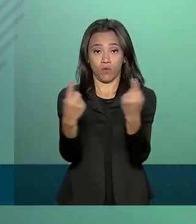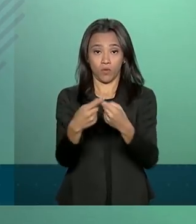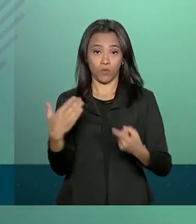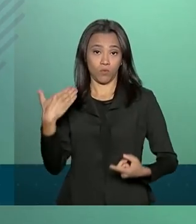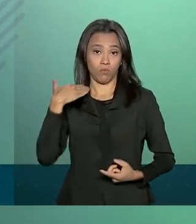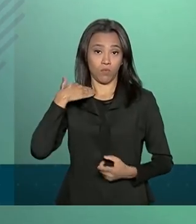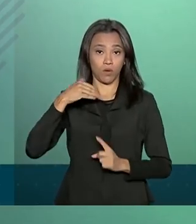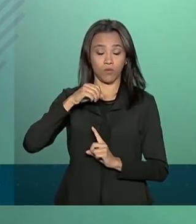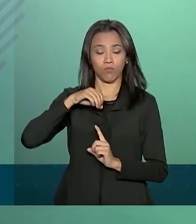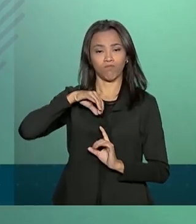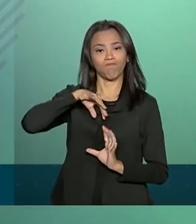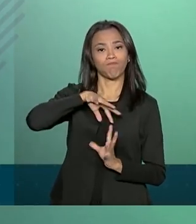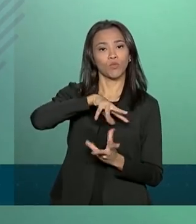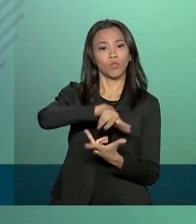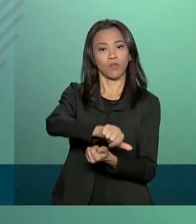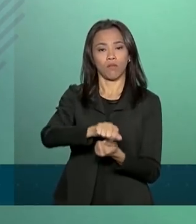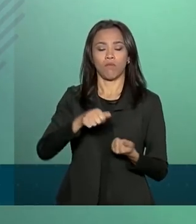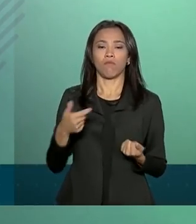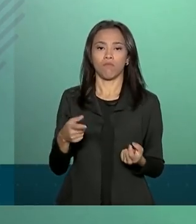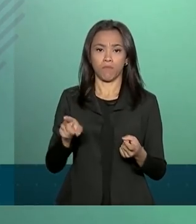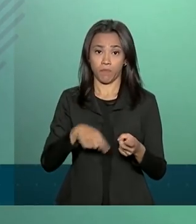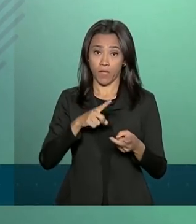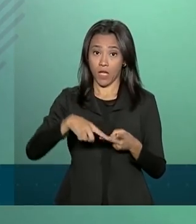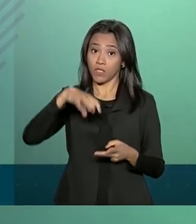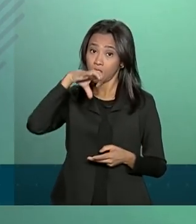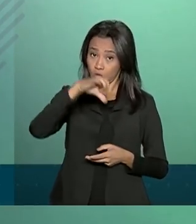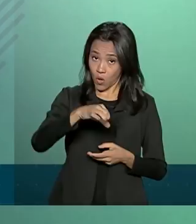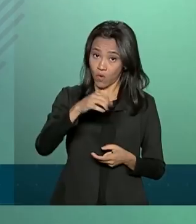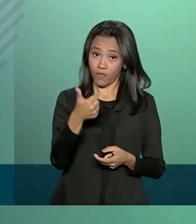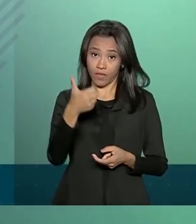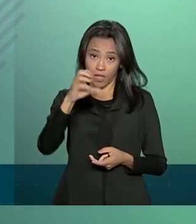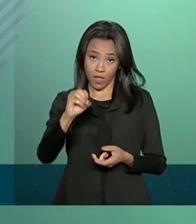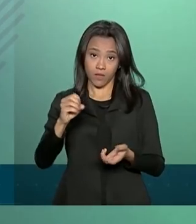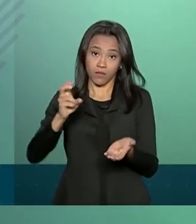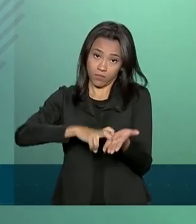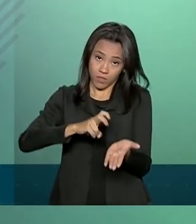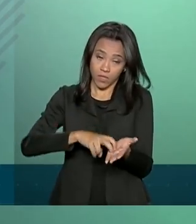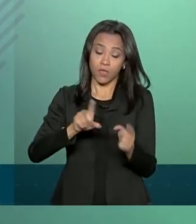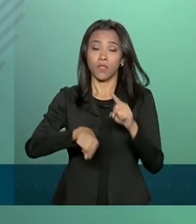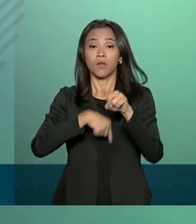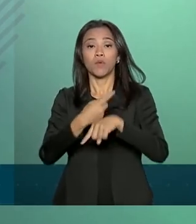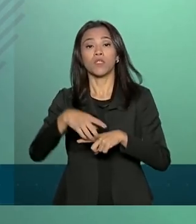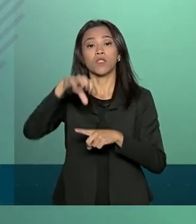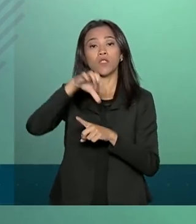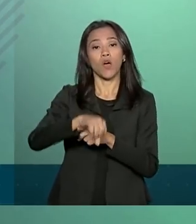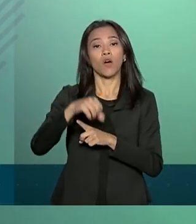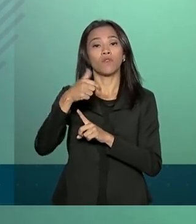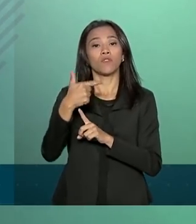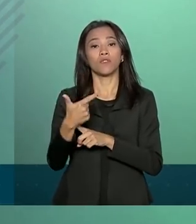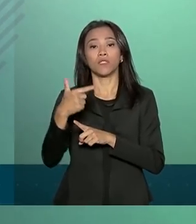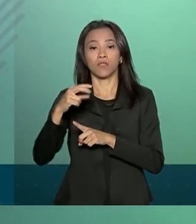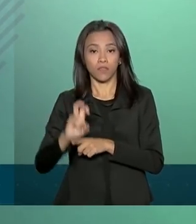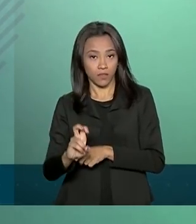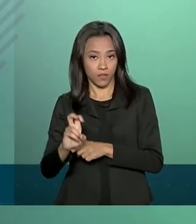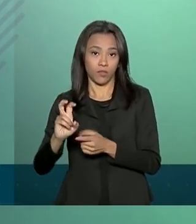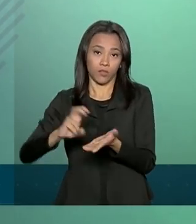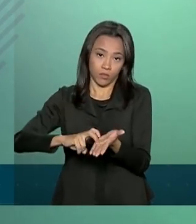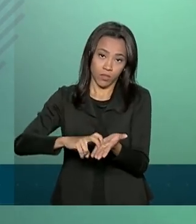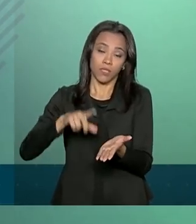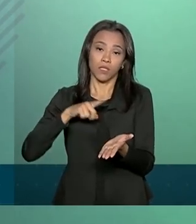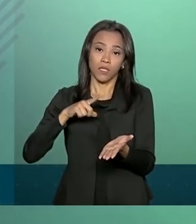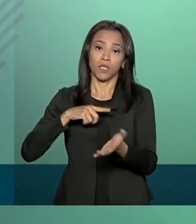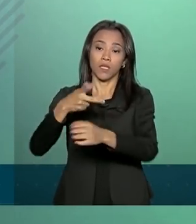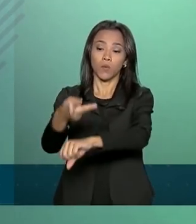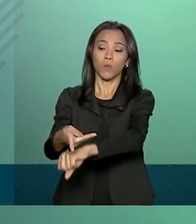pés às 9 10 como eu disse as 9 25 o presidente da república recebe o troféu